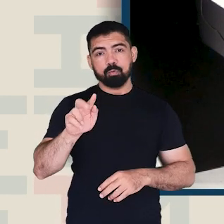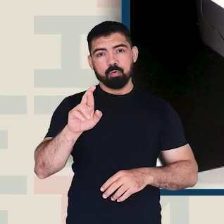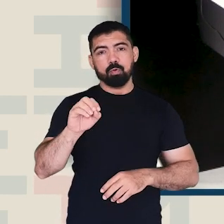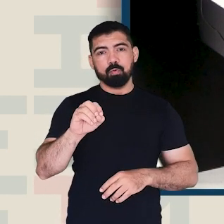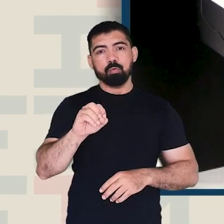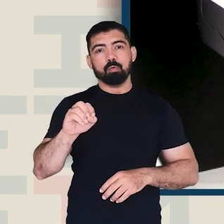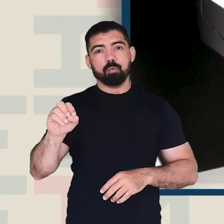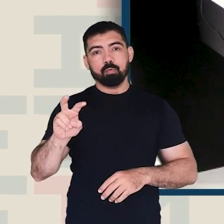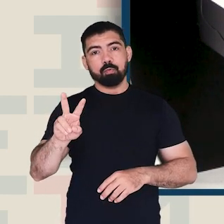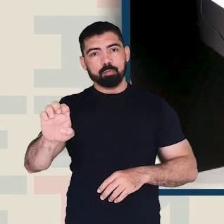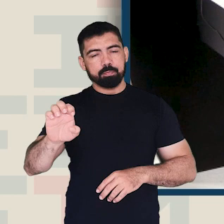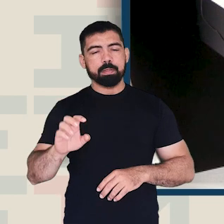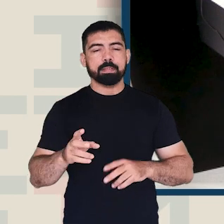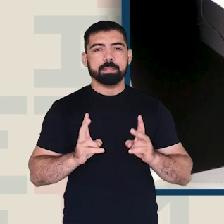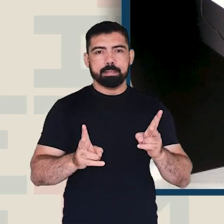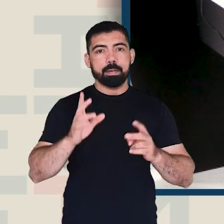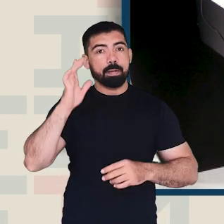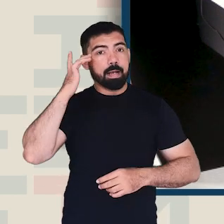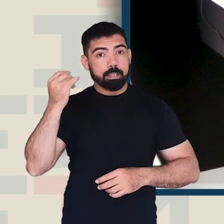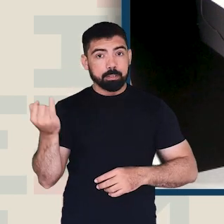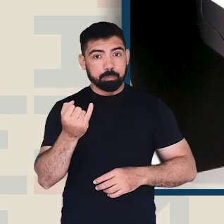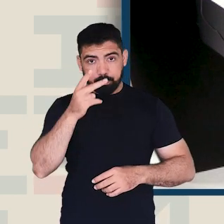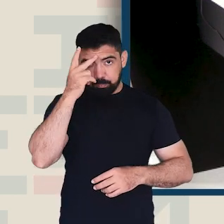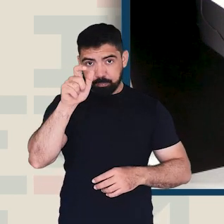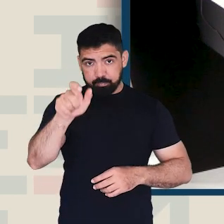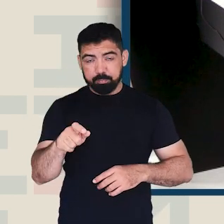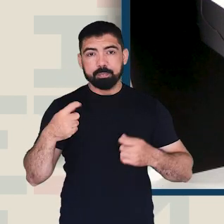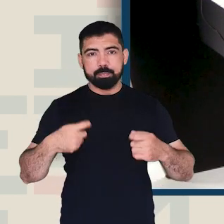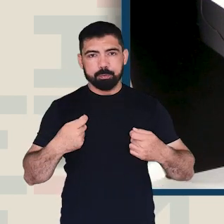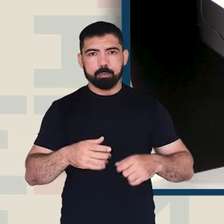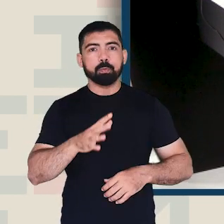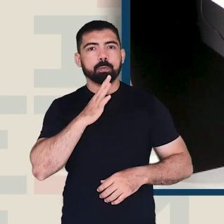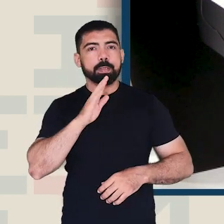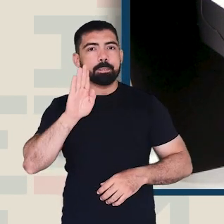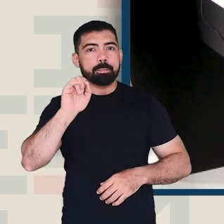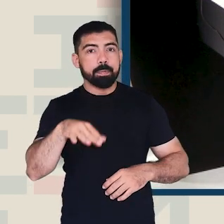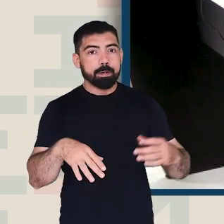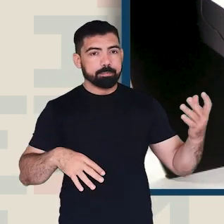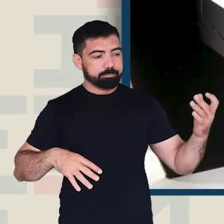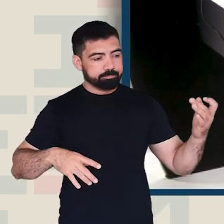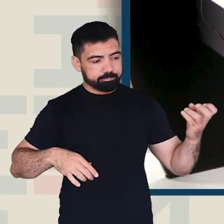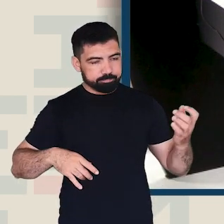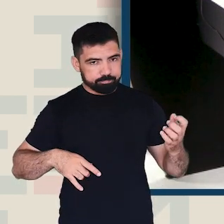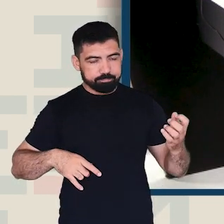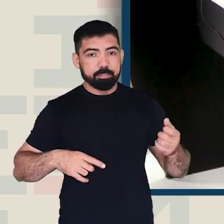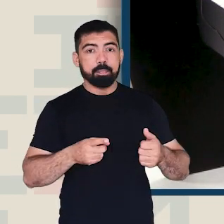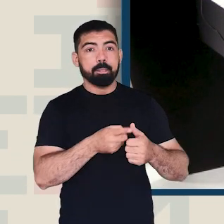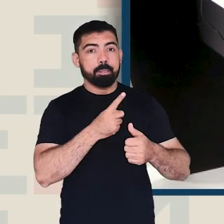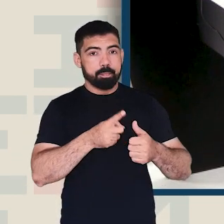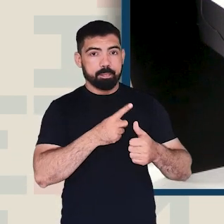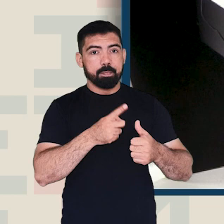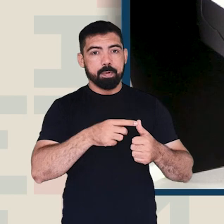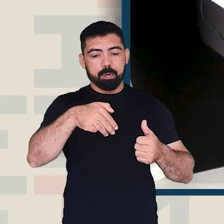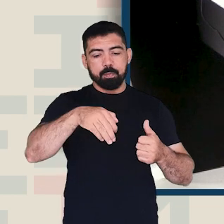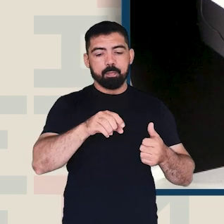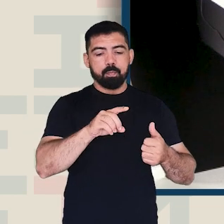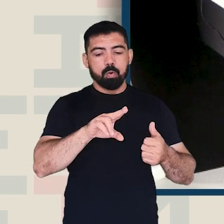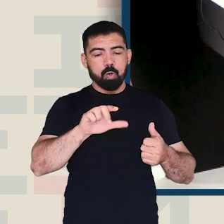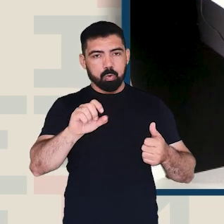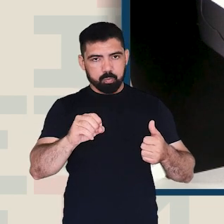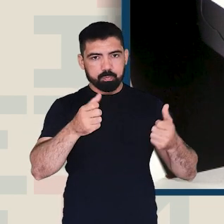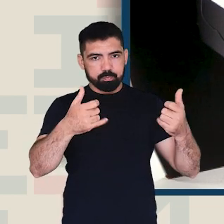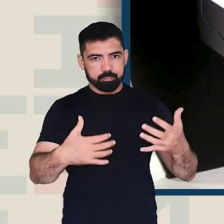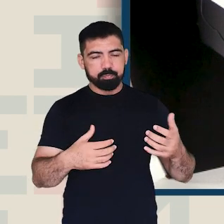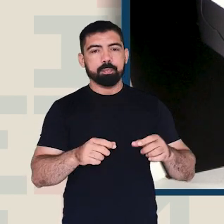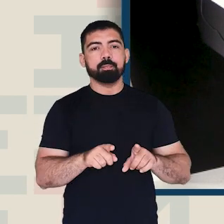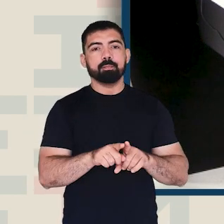eu sempre acho importante que a pessoa entenda, conheça bem o braço do instrumento, por isso o primeiro módulo, que ela tenha uma noção de acordes,